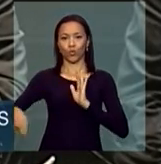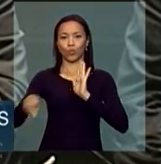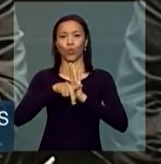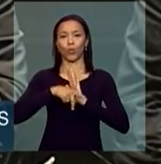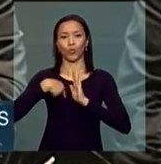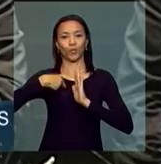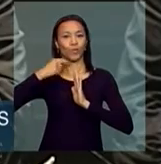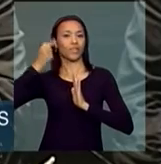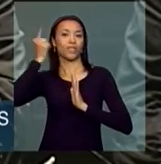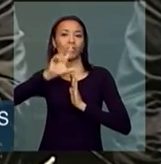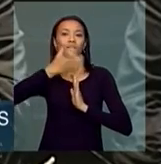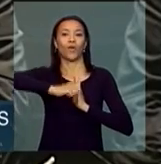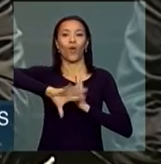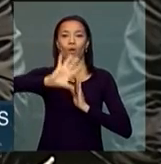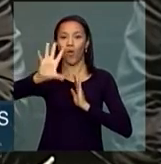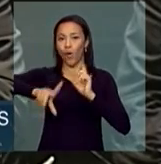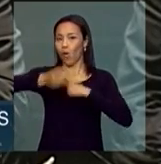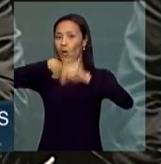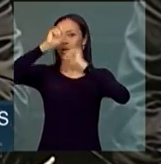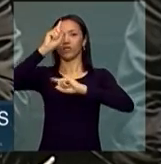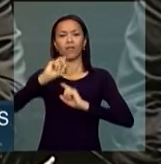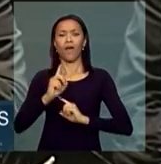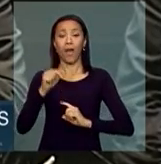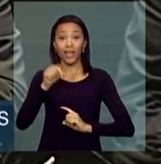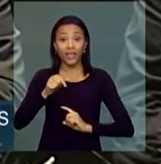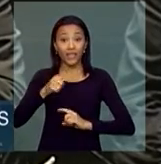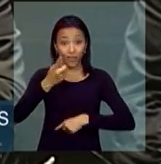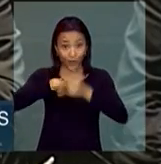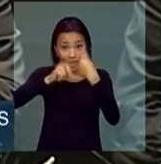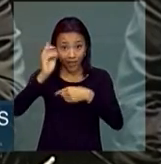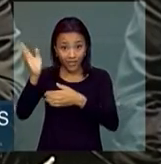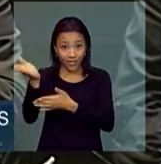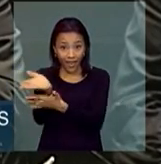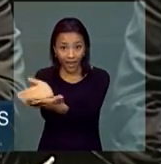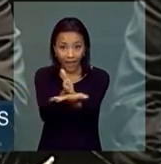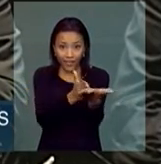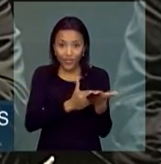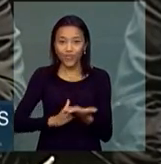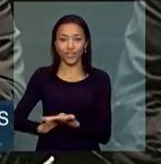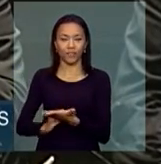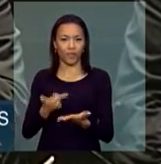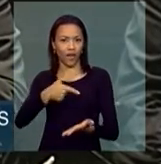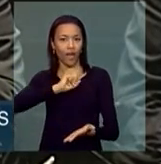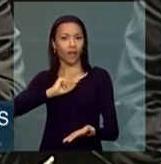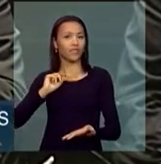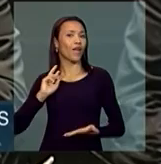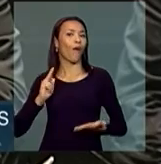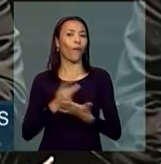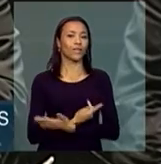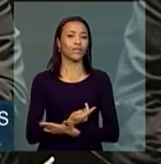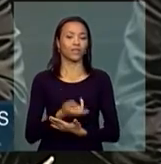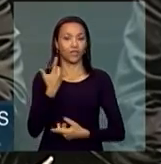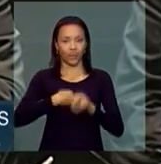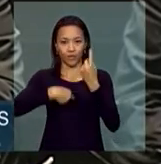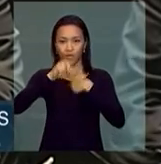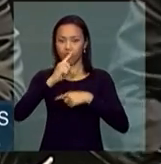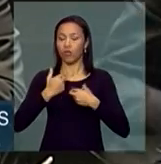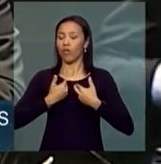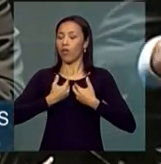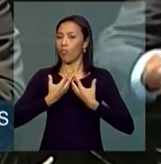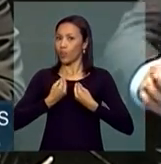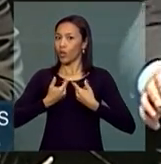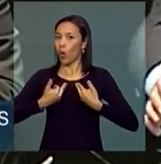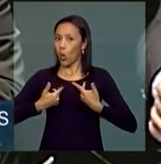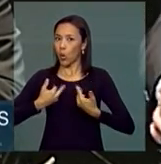conquista. Aqui todos dividem as conquistas, porque antes delas acontecerem, muita coisa